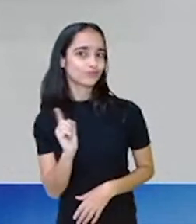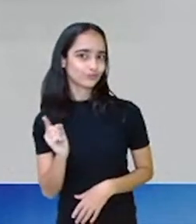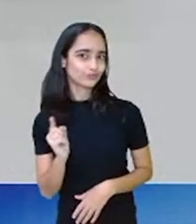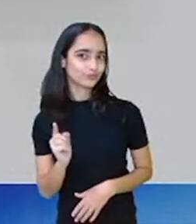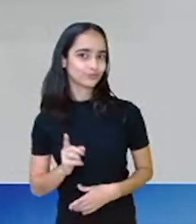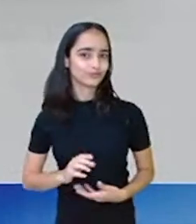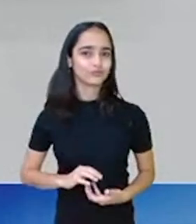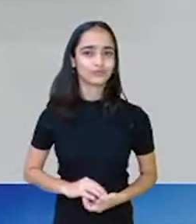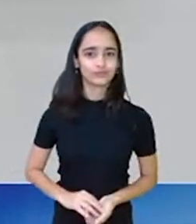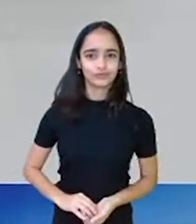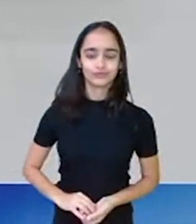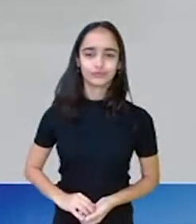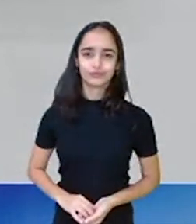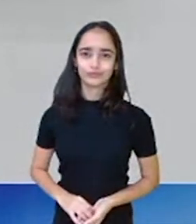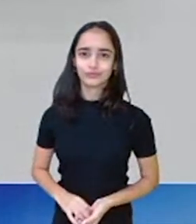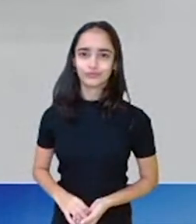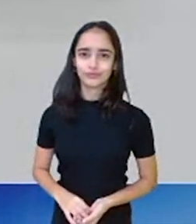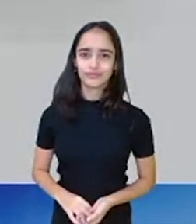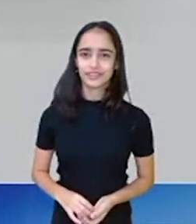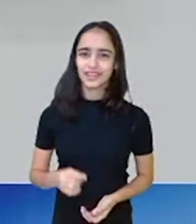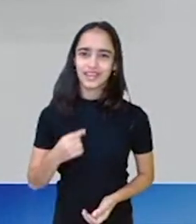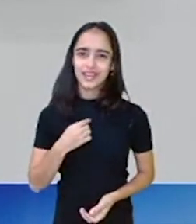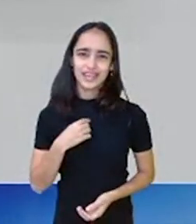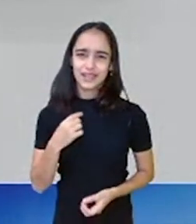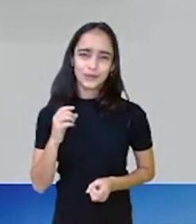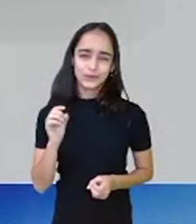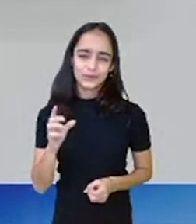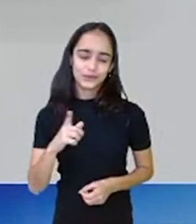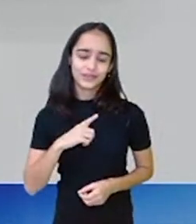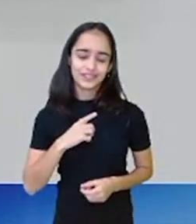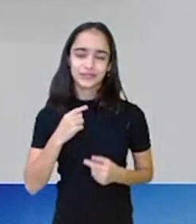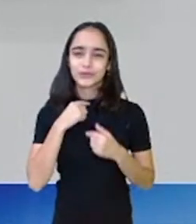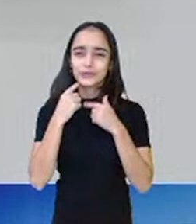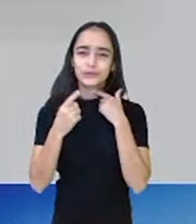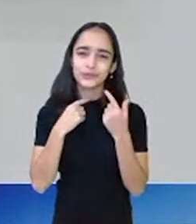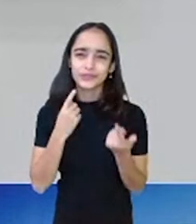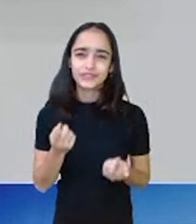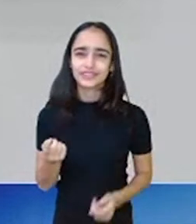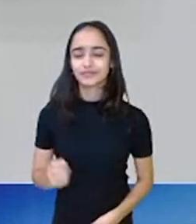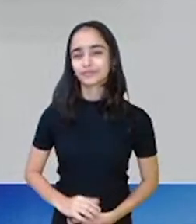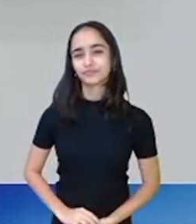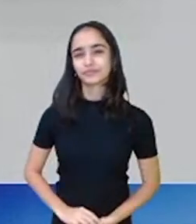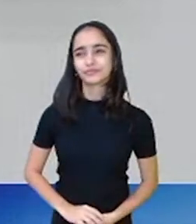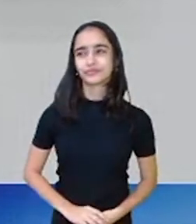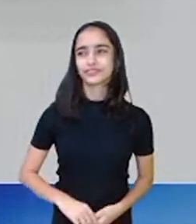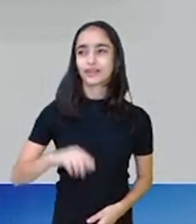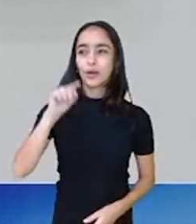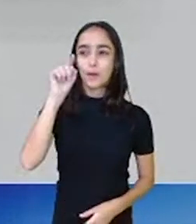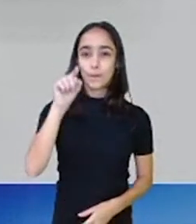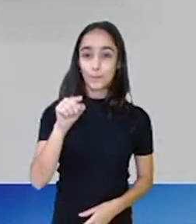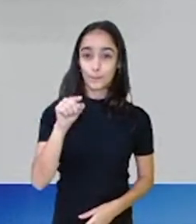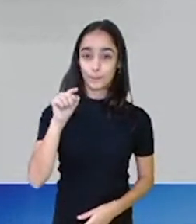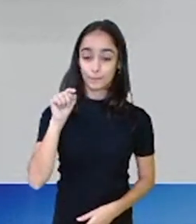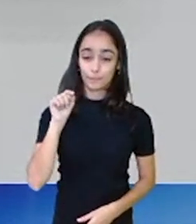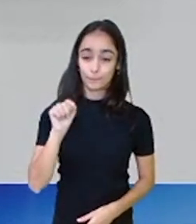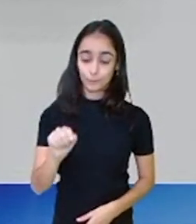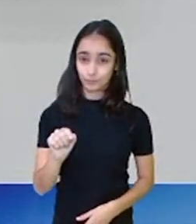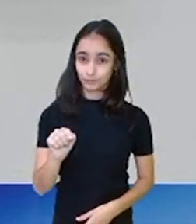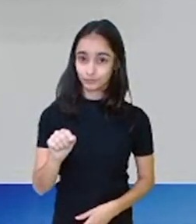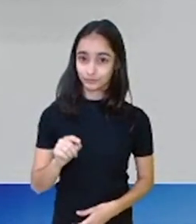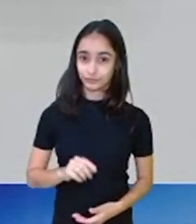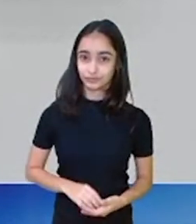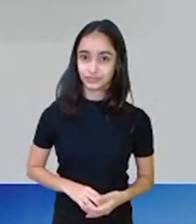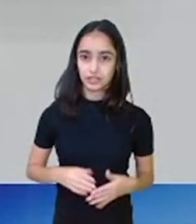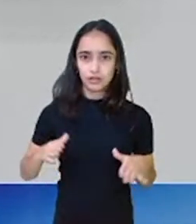eu nem estou pensando, eu realmente estou com uma dúvida. ponto de exclamação, espanto,